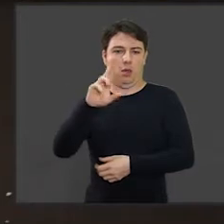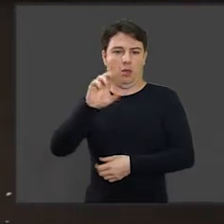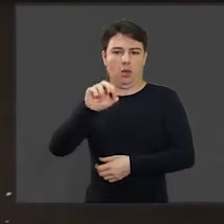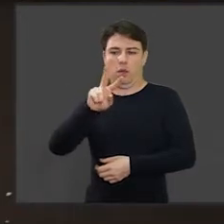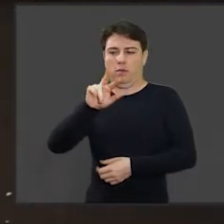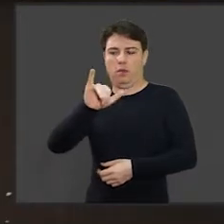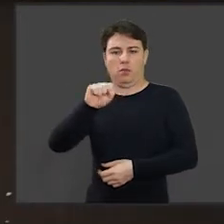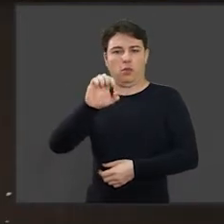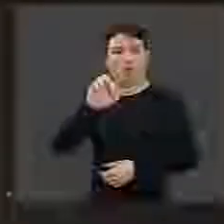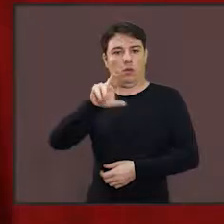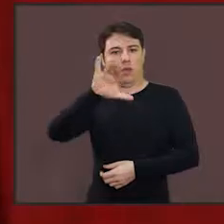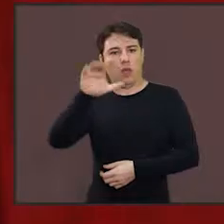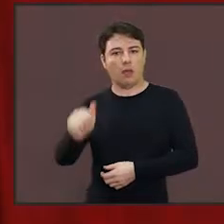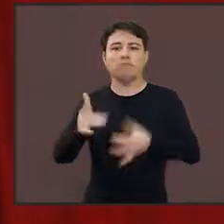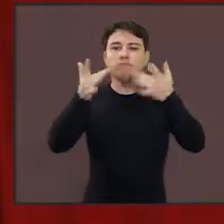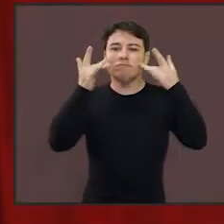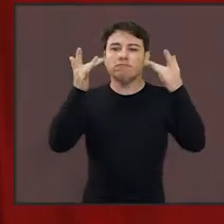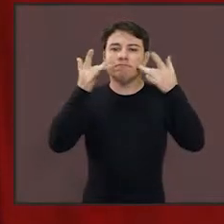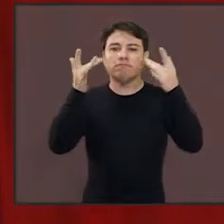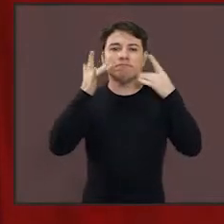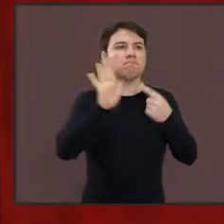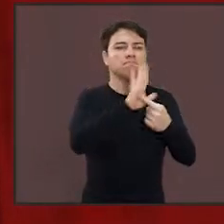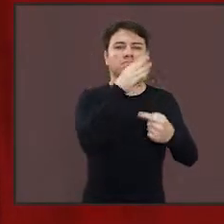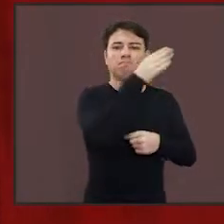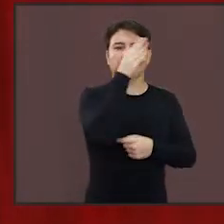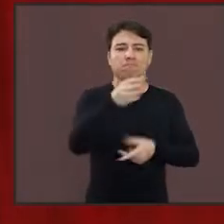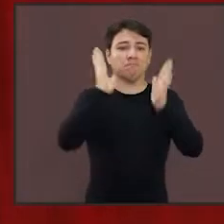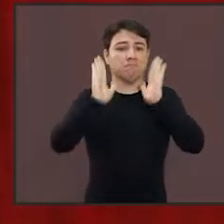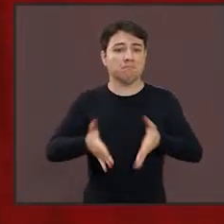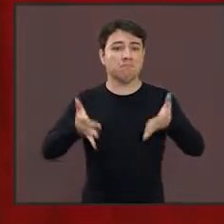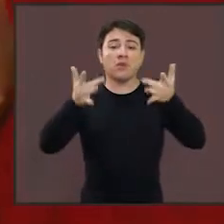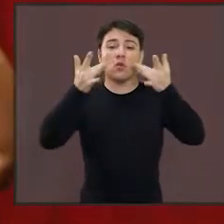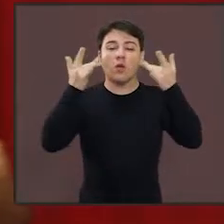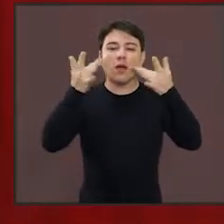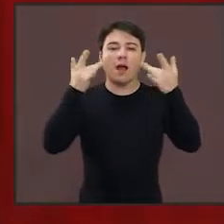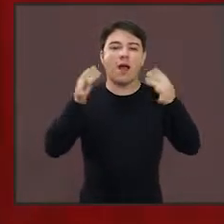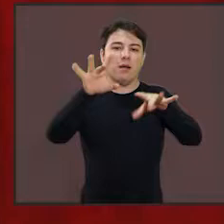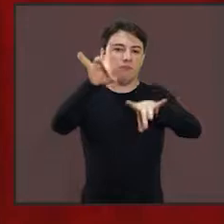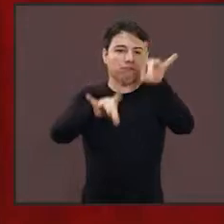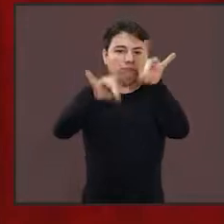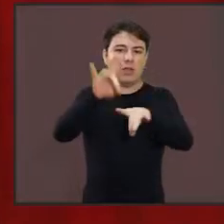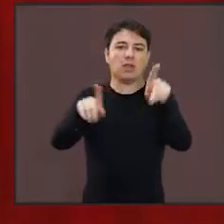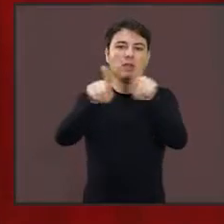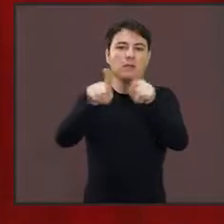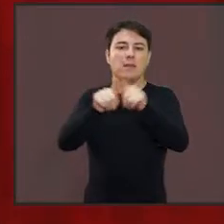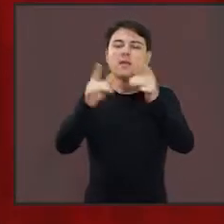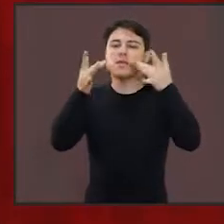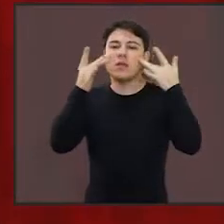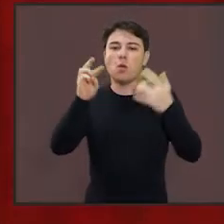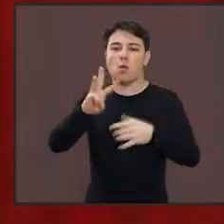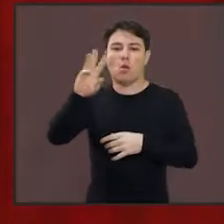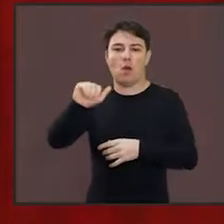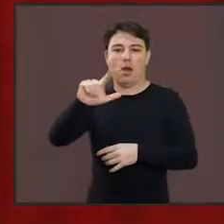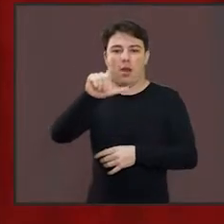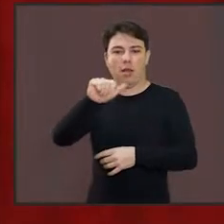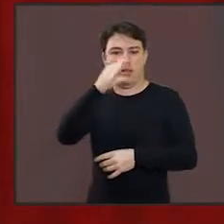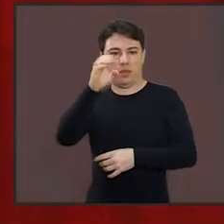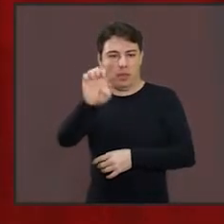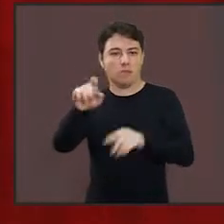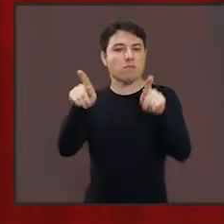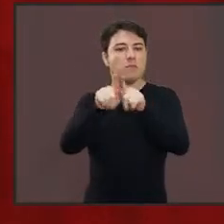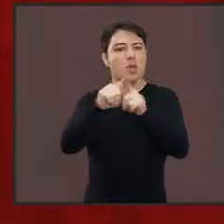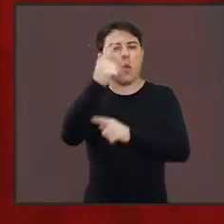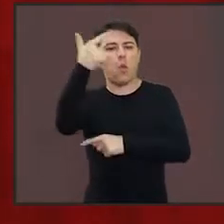tem feito nossas apresentações no Espaço do Boneco, mas também fizemos aqui no Wallace, fizemos no Instituto, em outros, no Cais